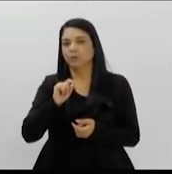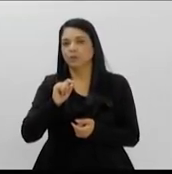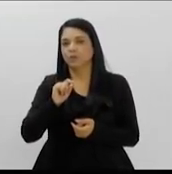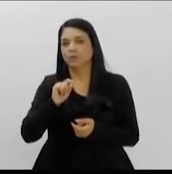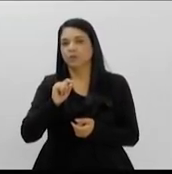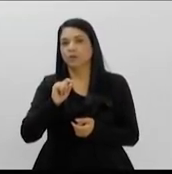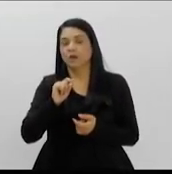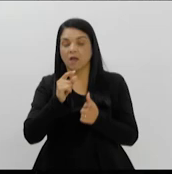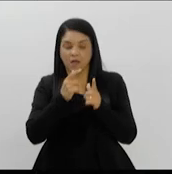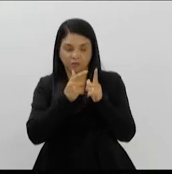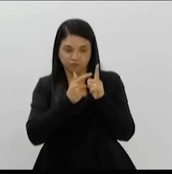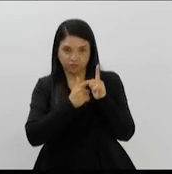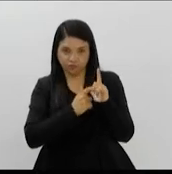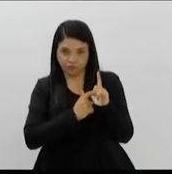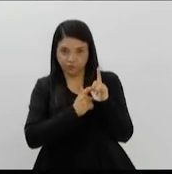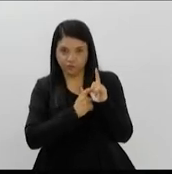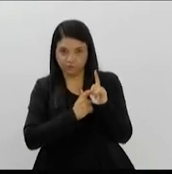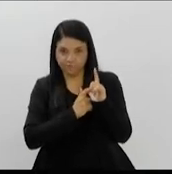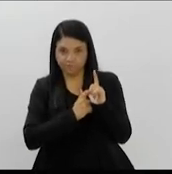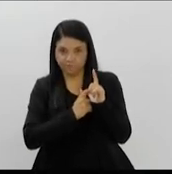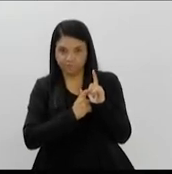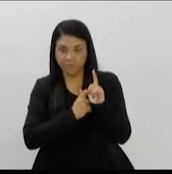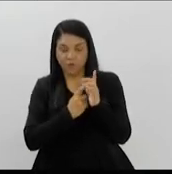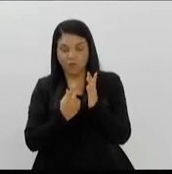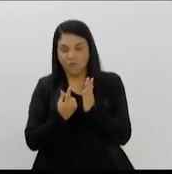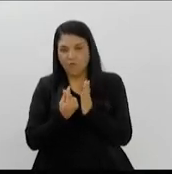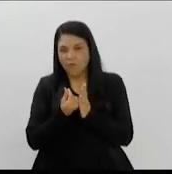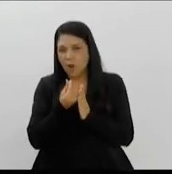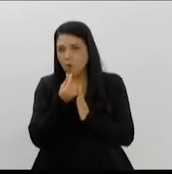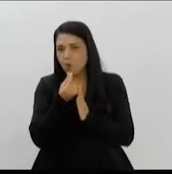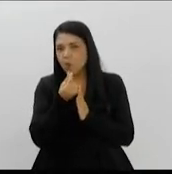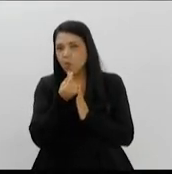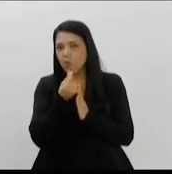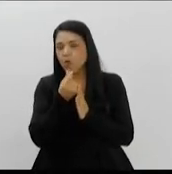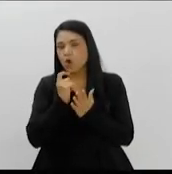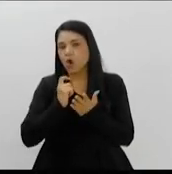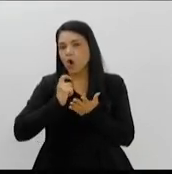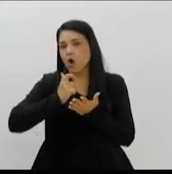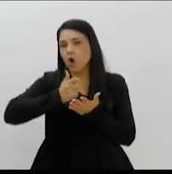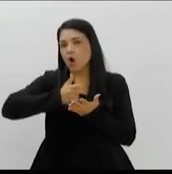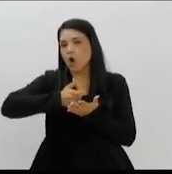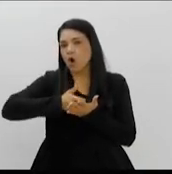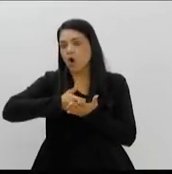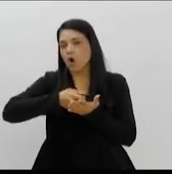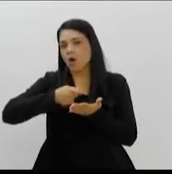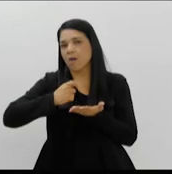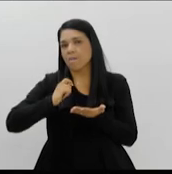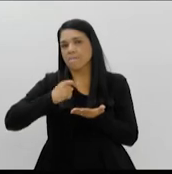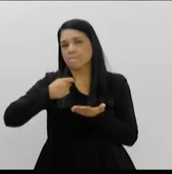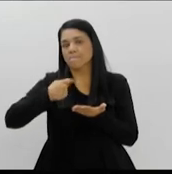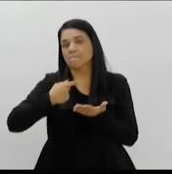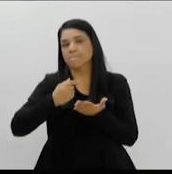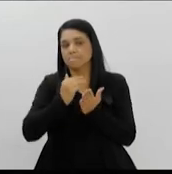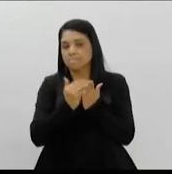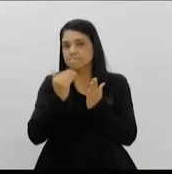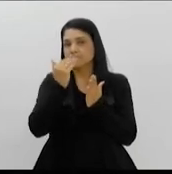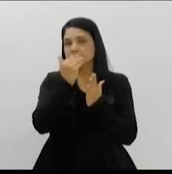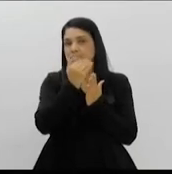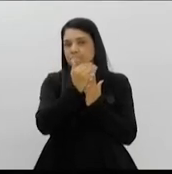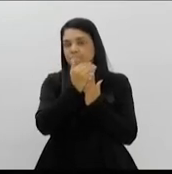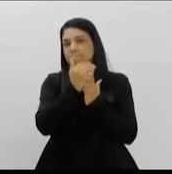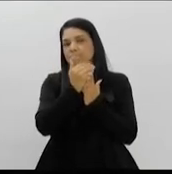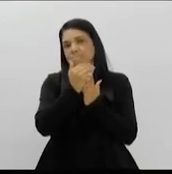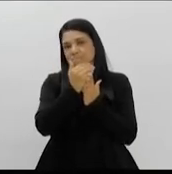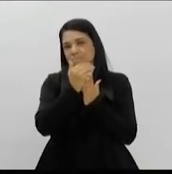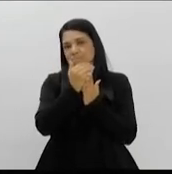depurar da dívida aqueles valores que foram cobrados a maior por critério